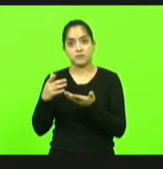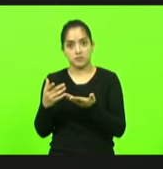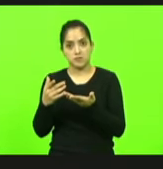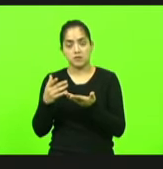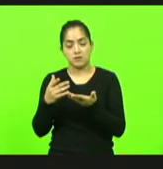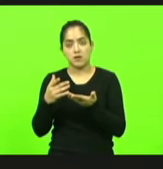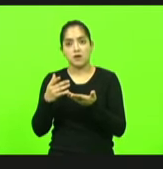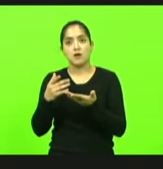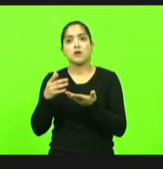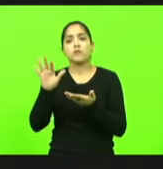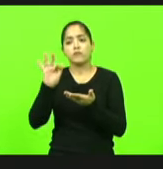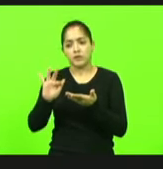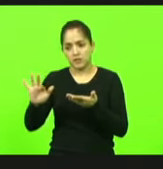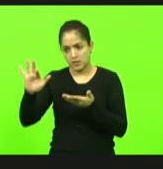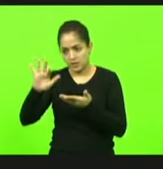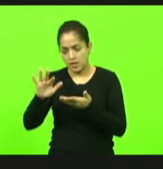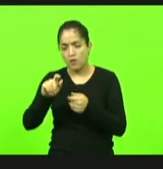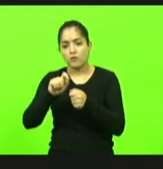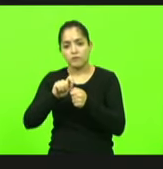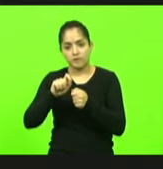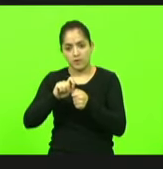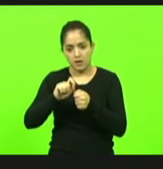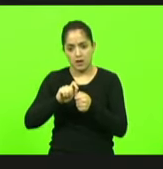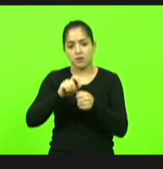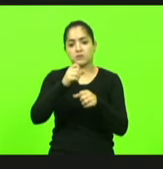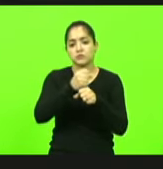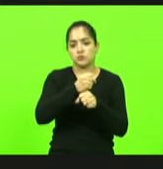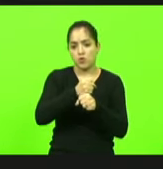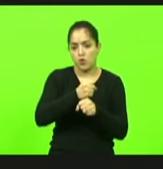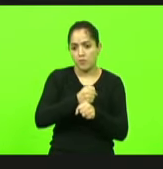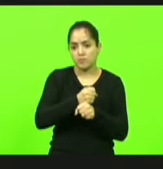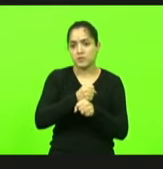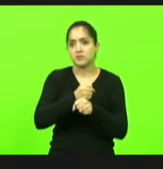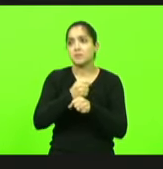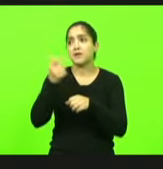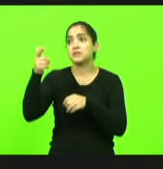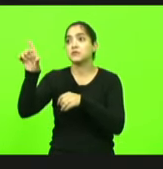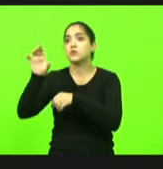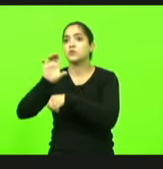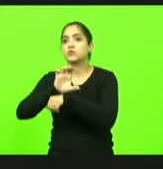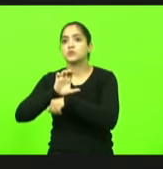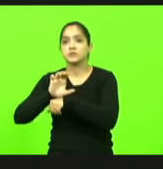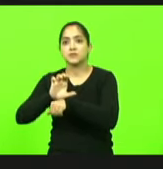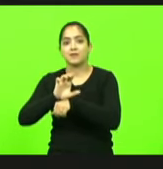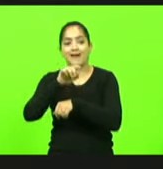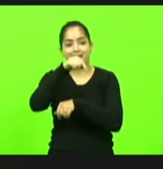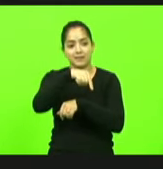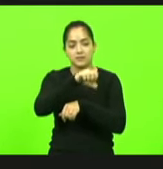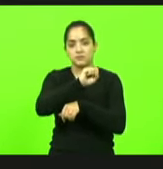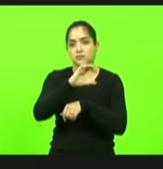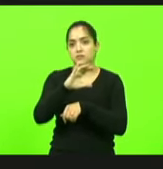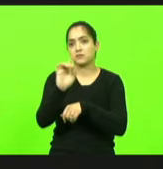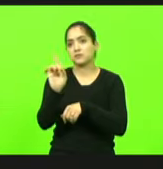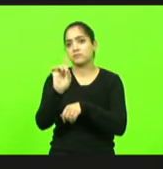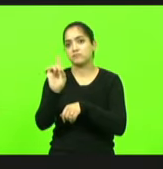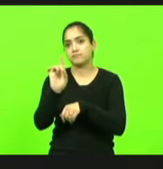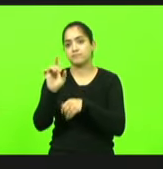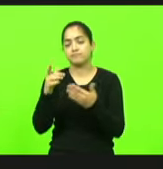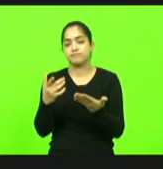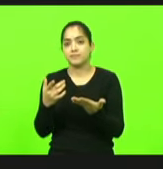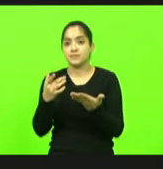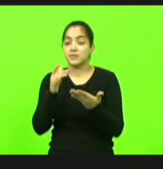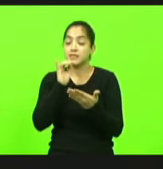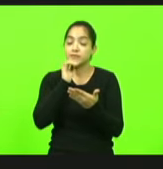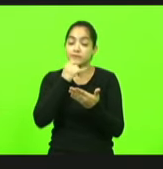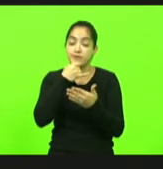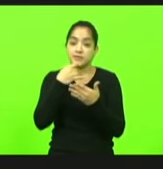governo federal faz obras federais, sim, mas faz em outros estados, não faz aqui em Santa Catarina. Aqui nós, infelizmente,